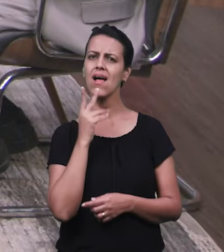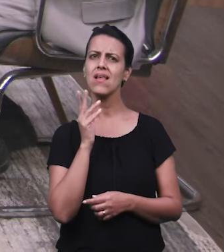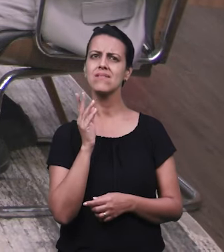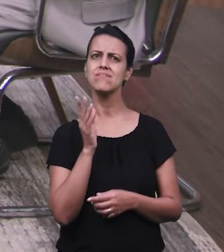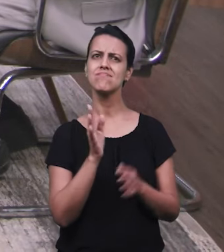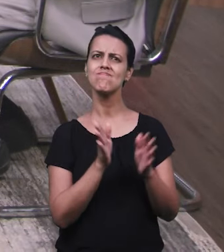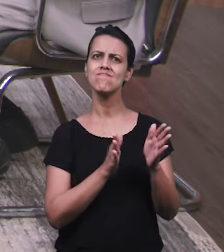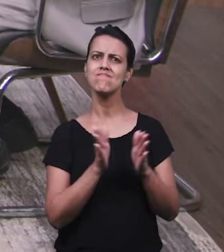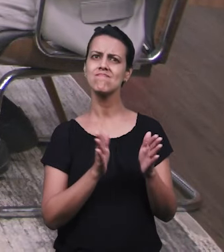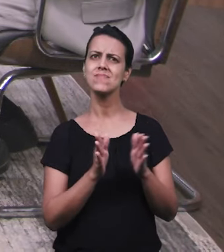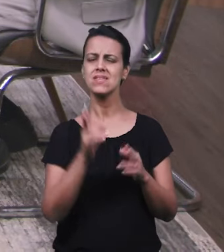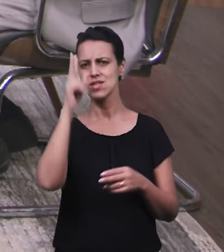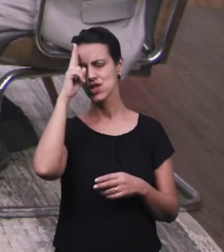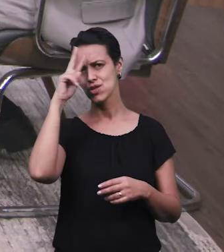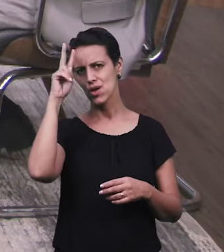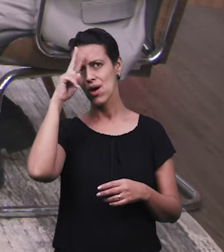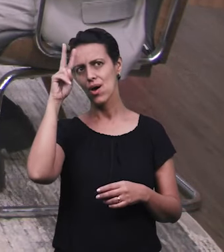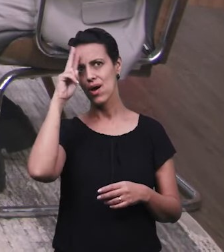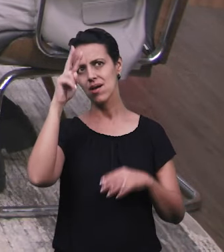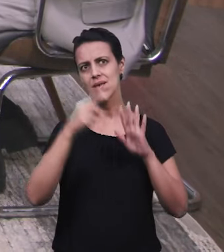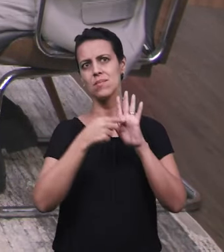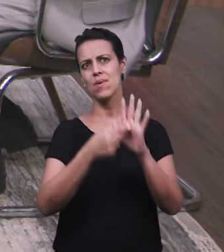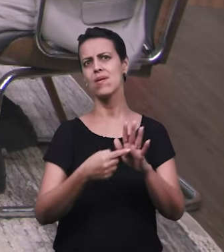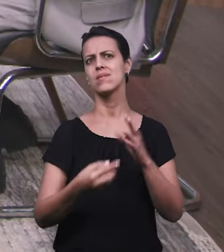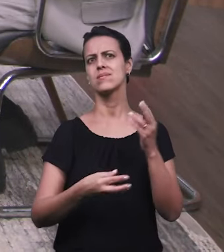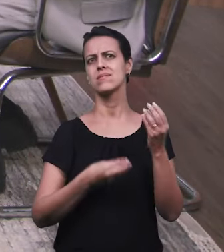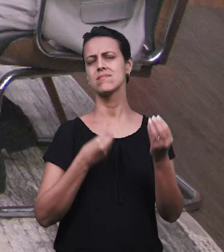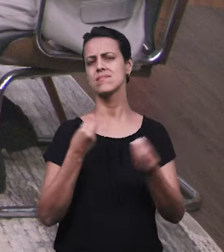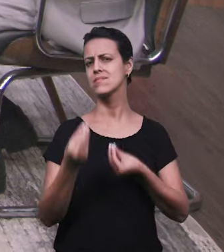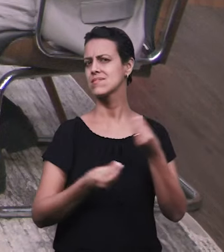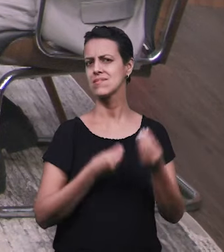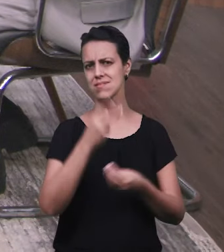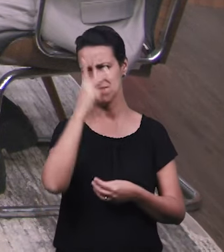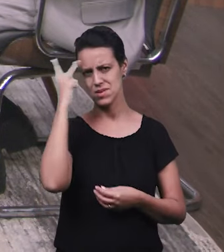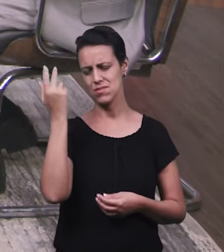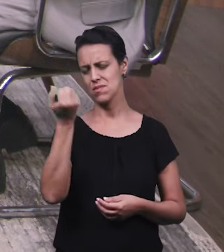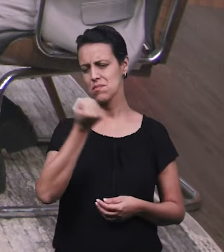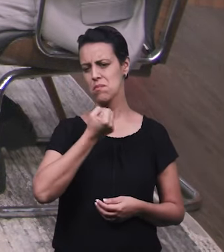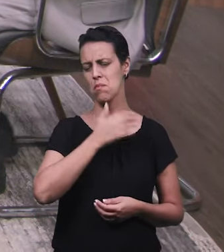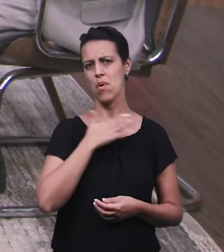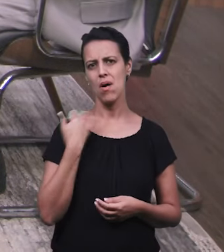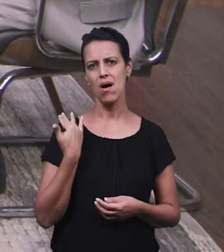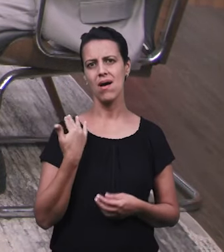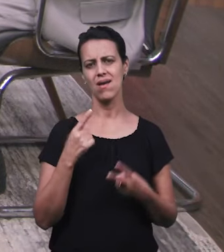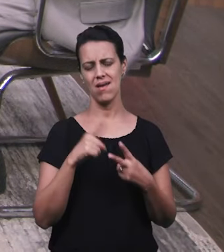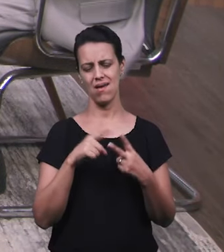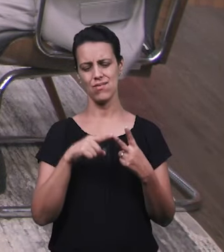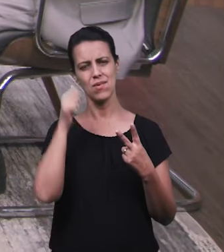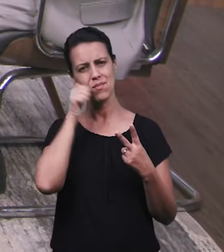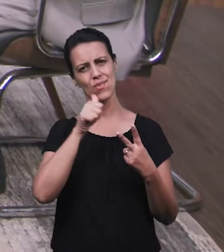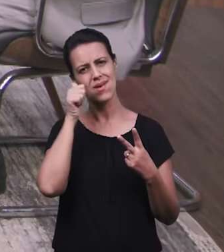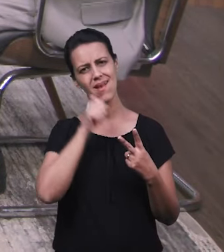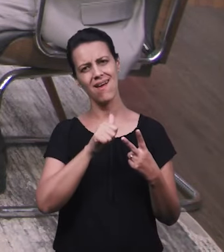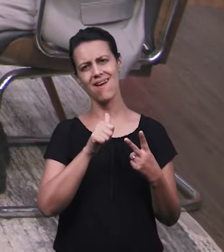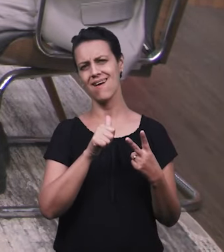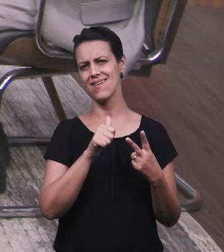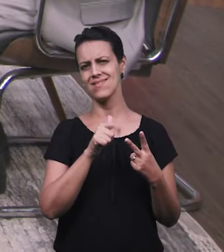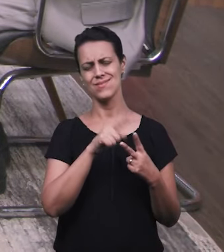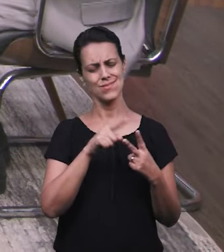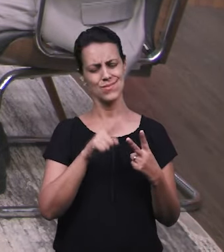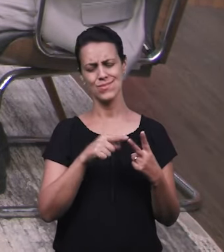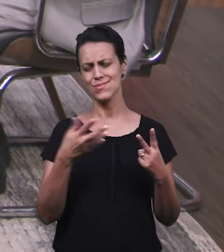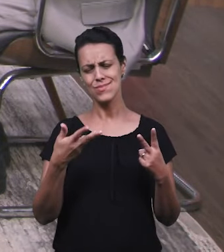fala um pouco sobre aquelas mártires que foi Felicidade e Perpétua. Aquilo